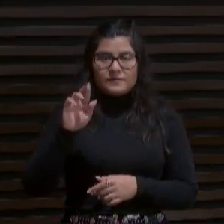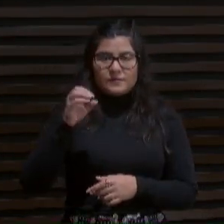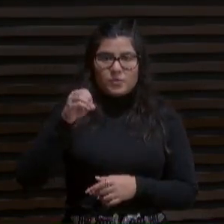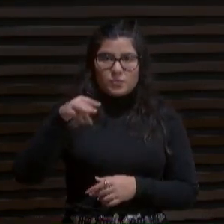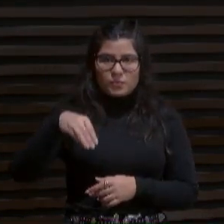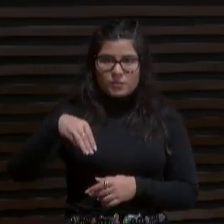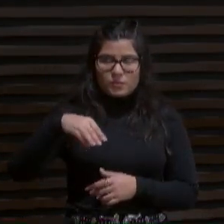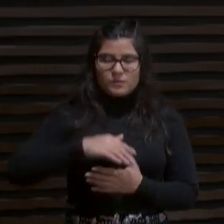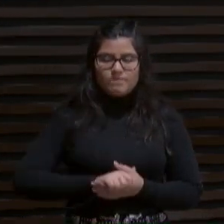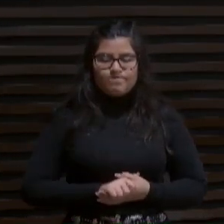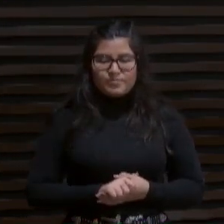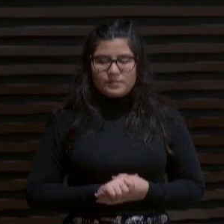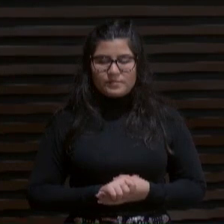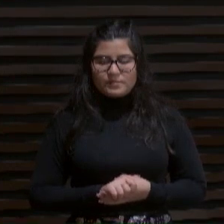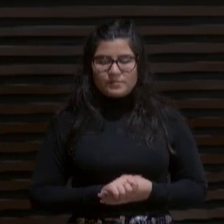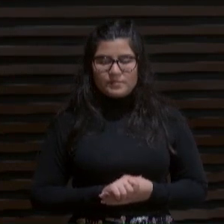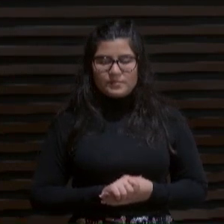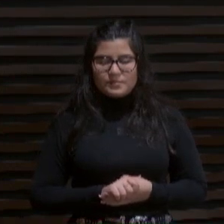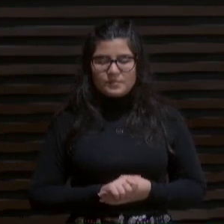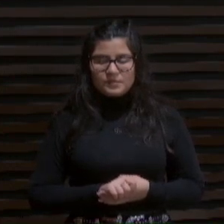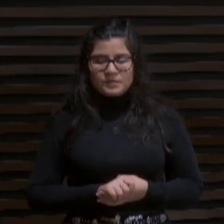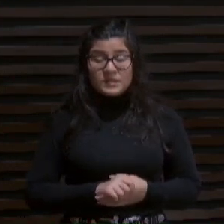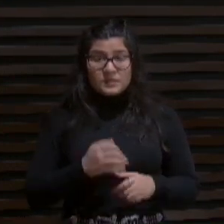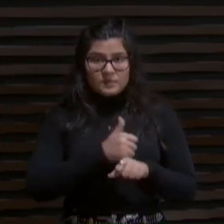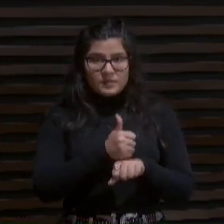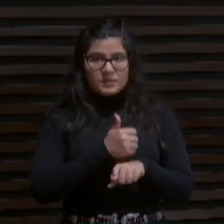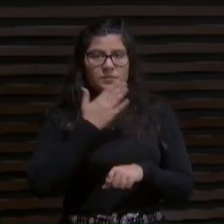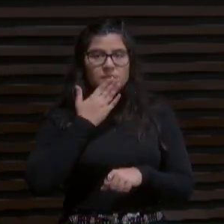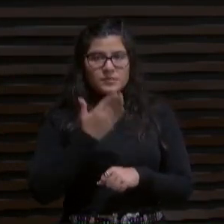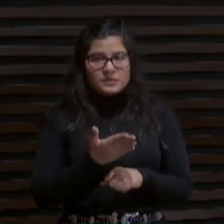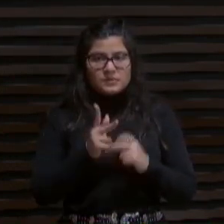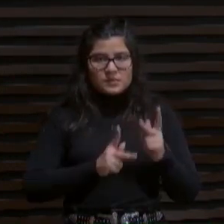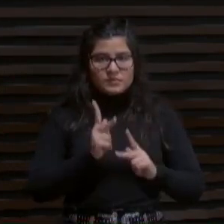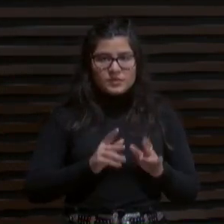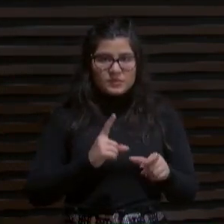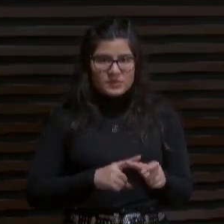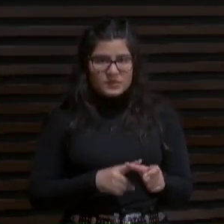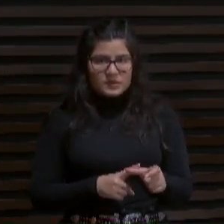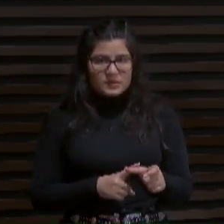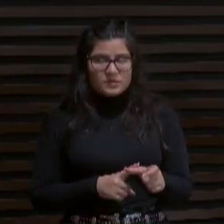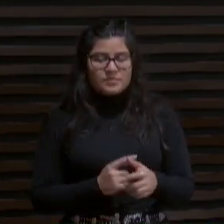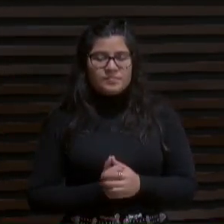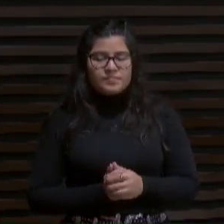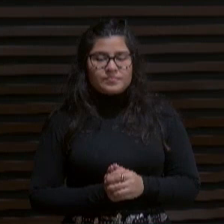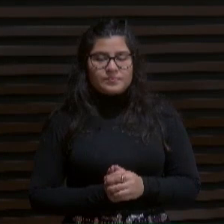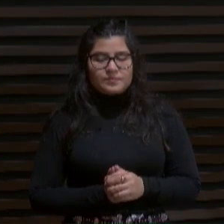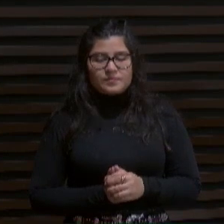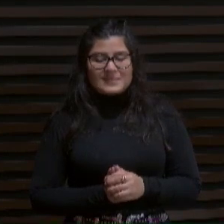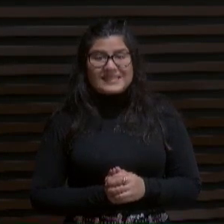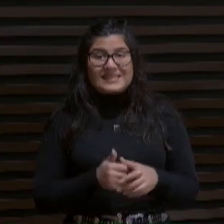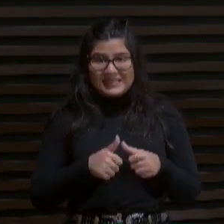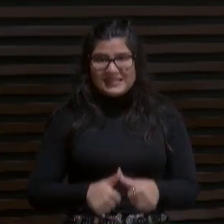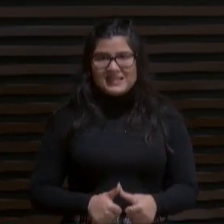e Abraão tinha pedido para o pessoal daquela cidade pedir a ele estava ali no meio.